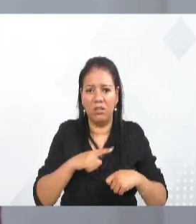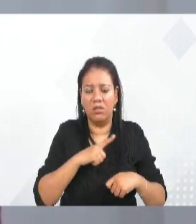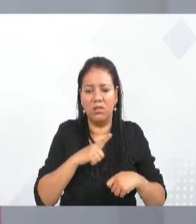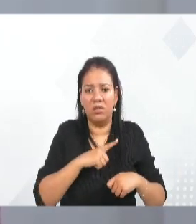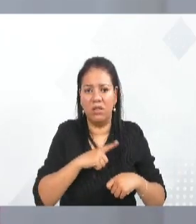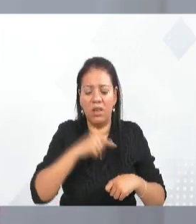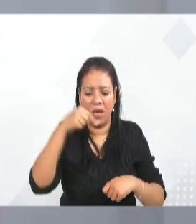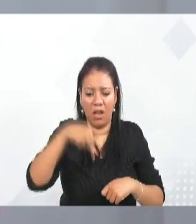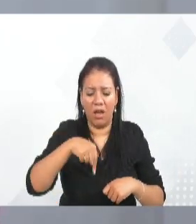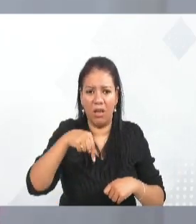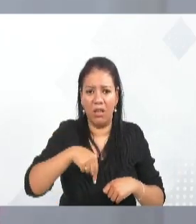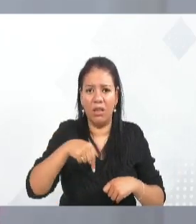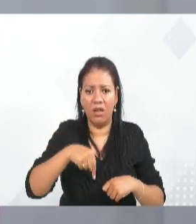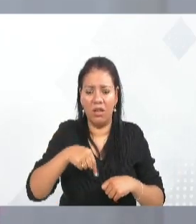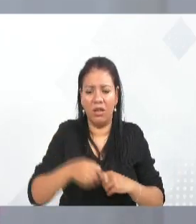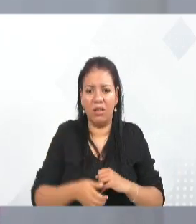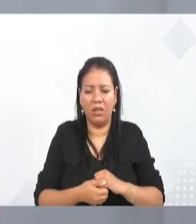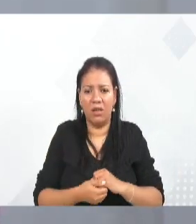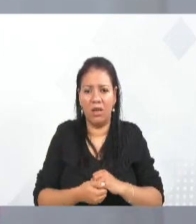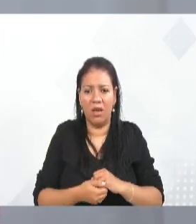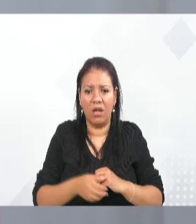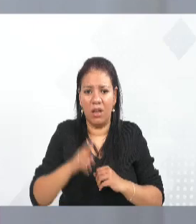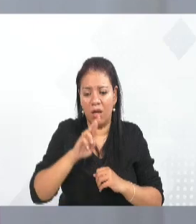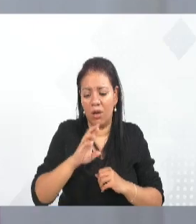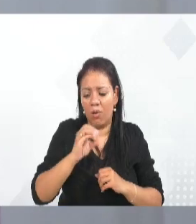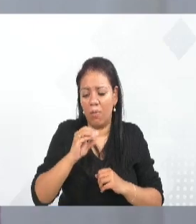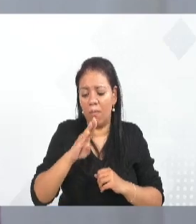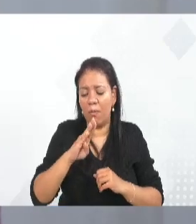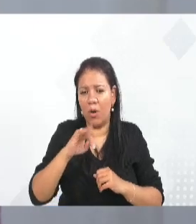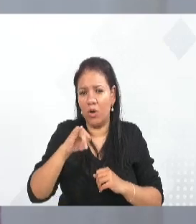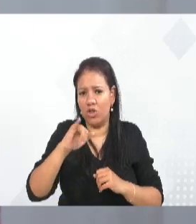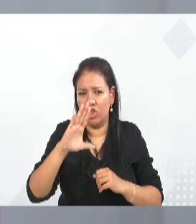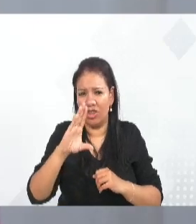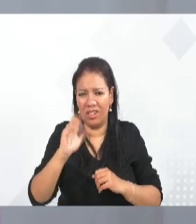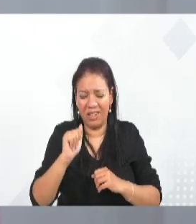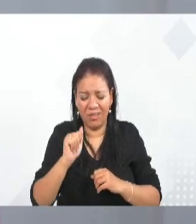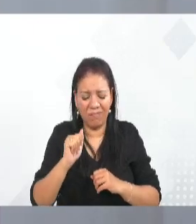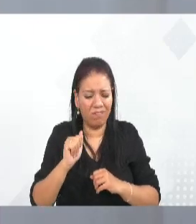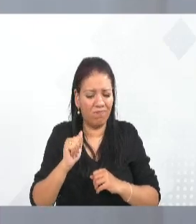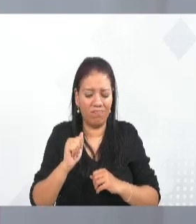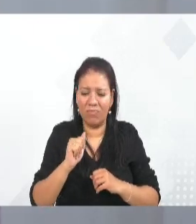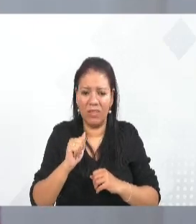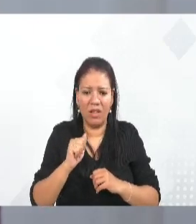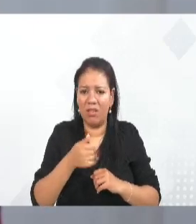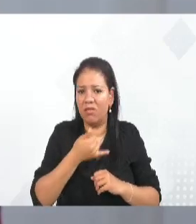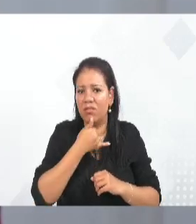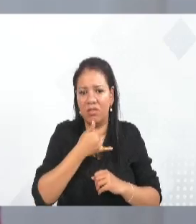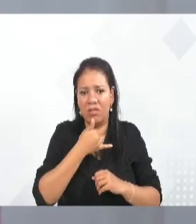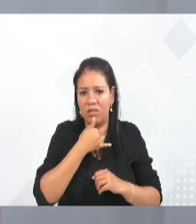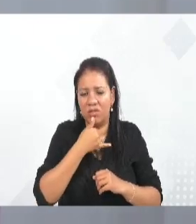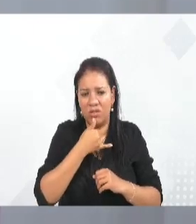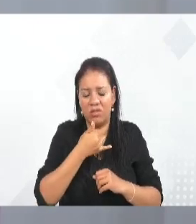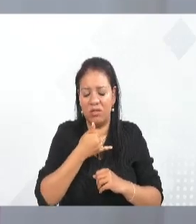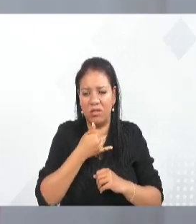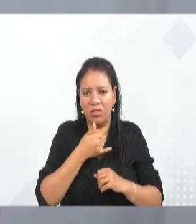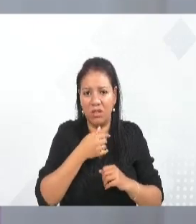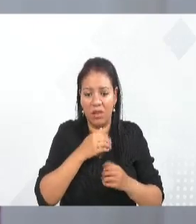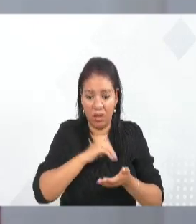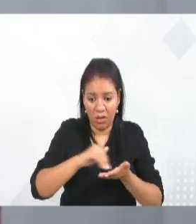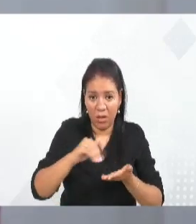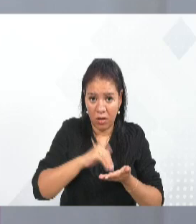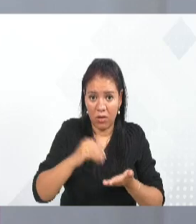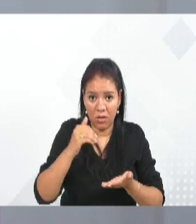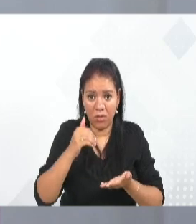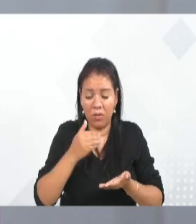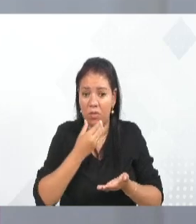aqui robótica as nossas escolas realmente é decepcionante e o secretário foi visitar a